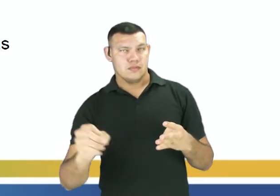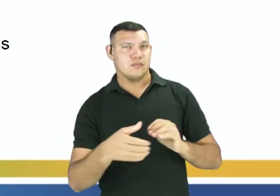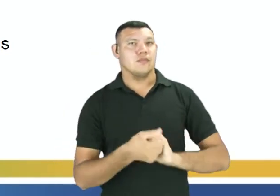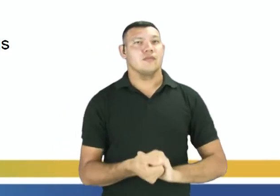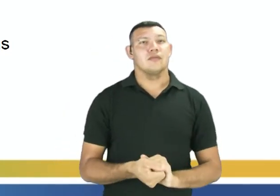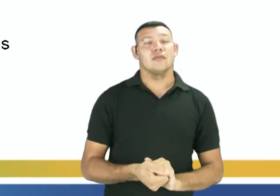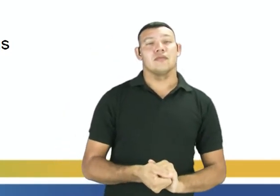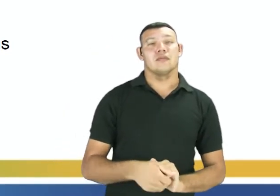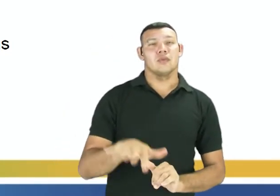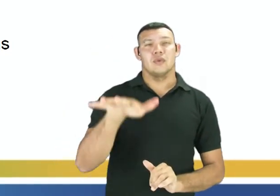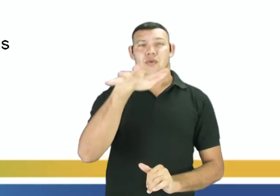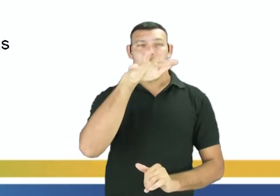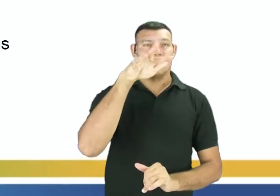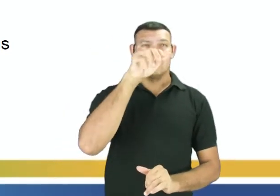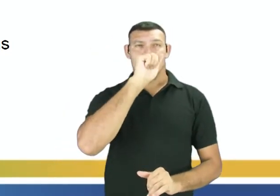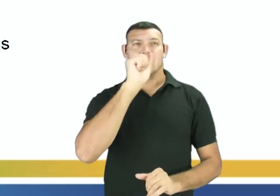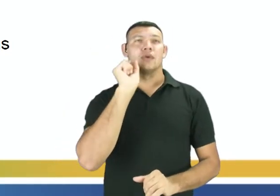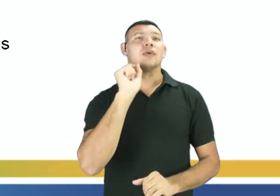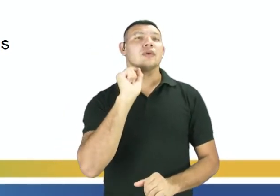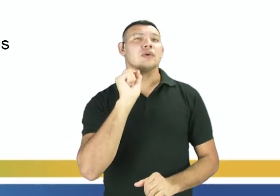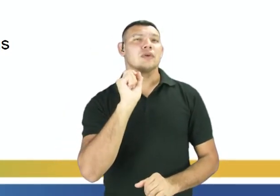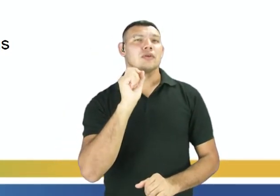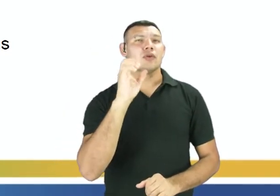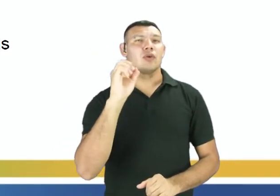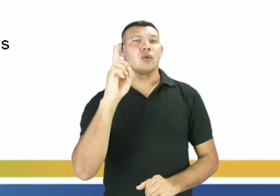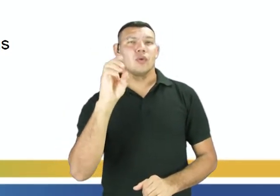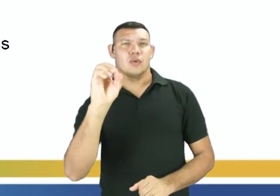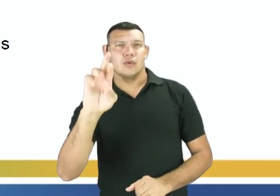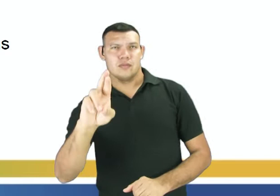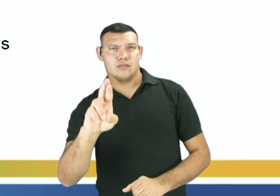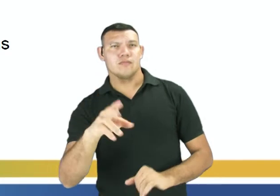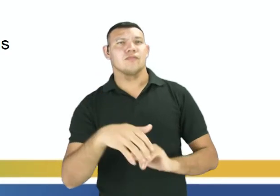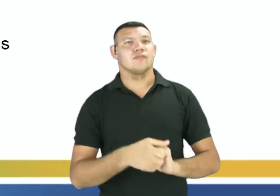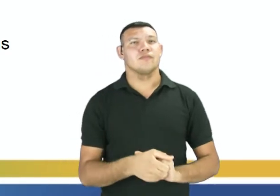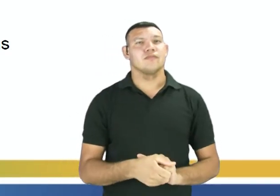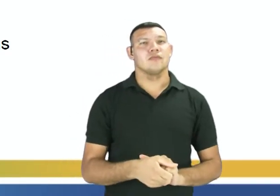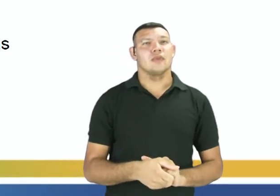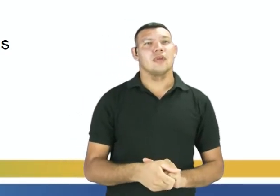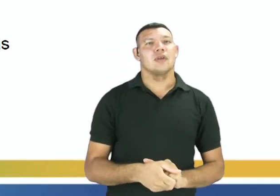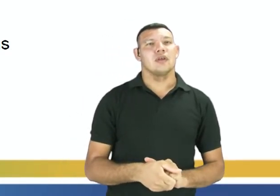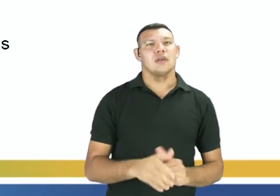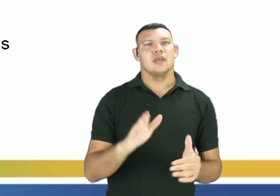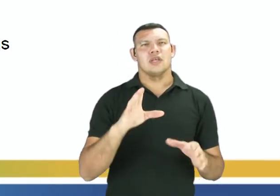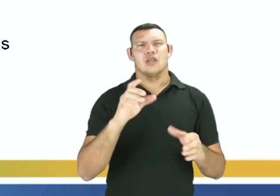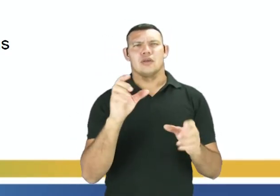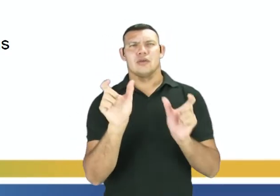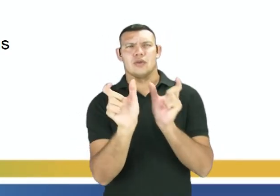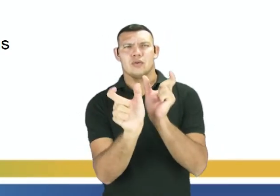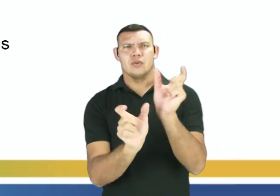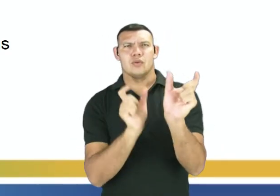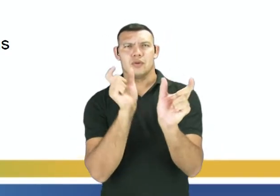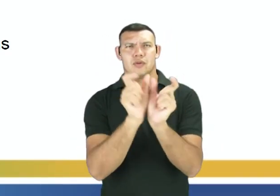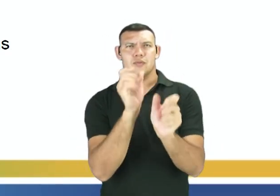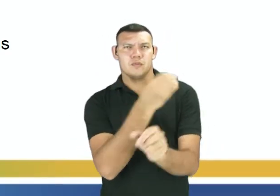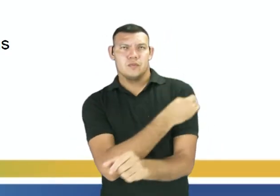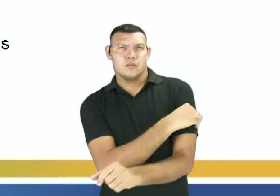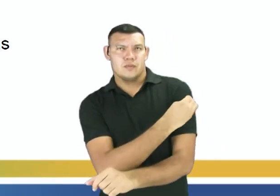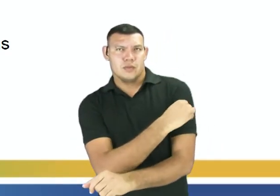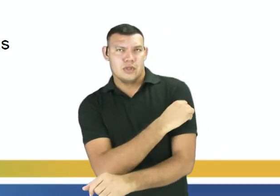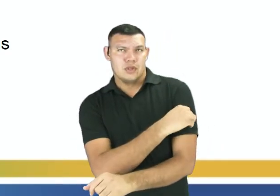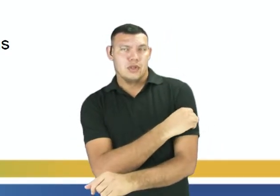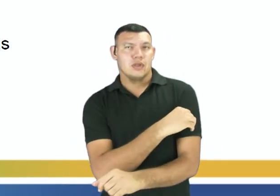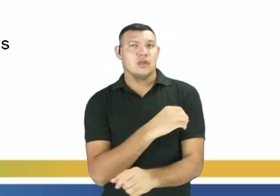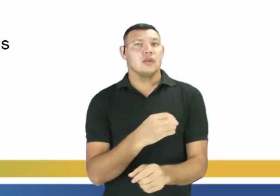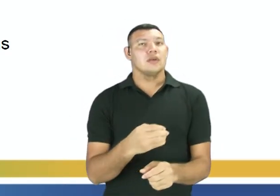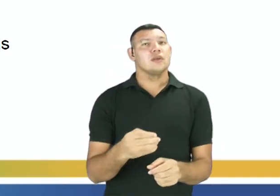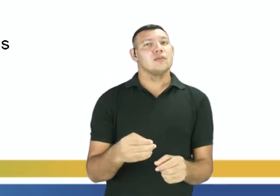alcoólicos, nitrogenados, os sulfonados, que possuem odor característico, Atenção, gente, não pode